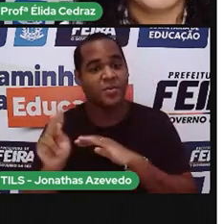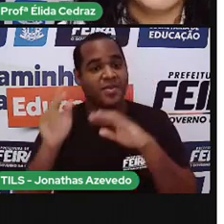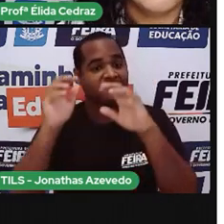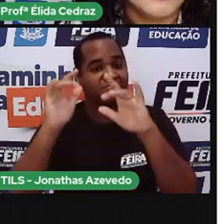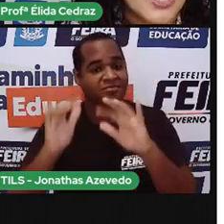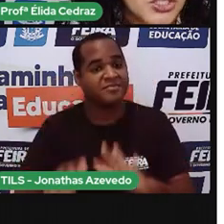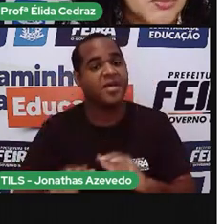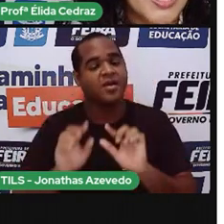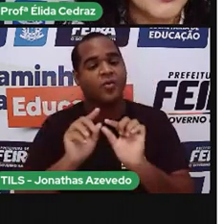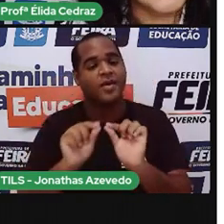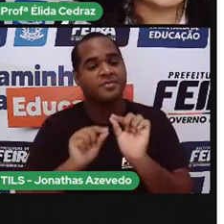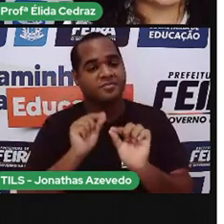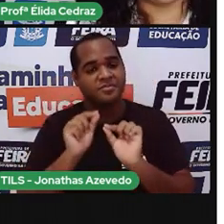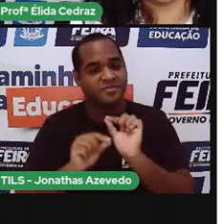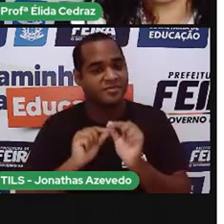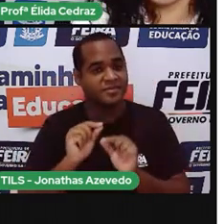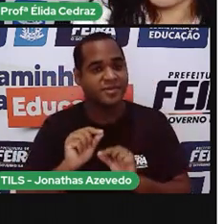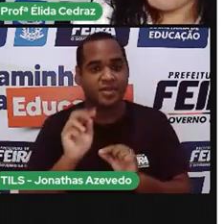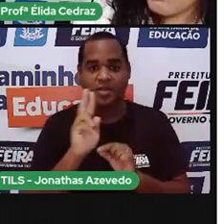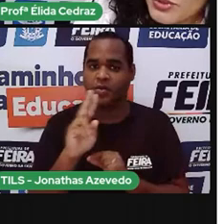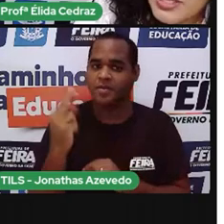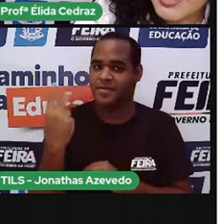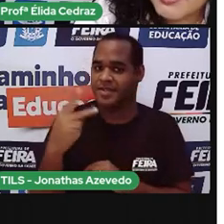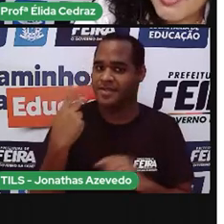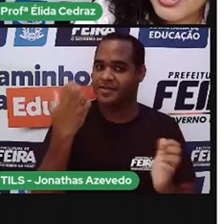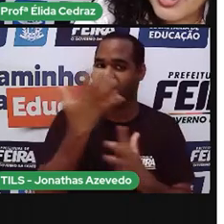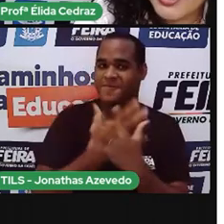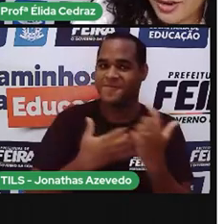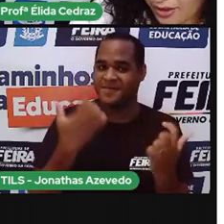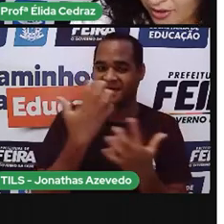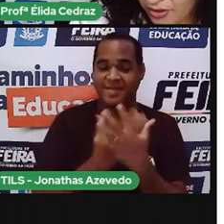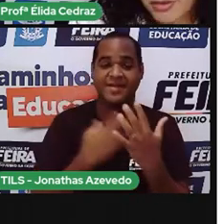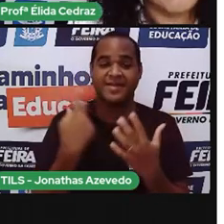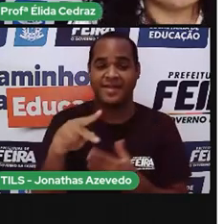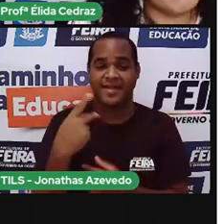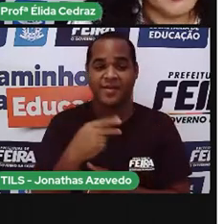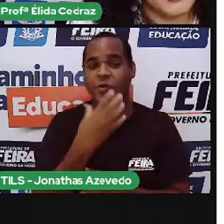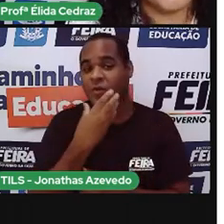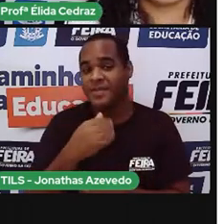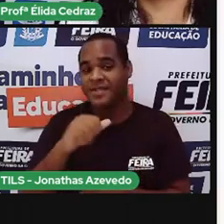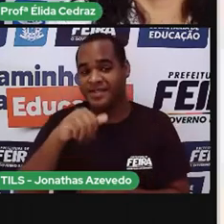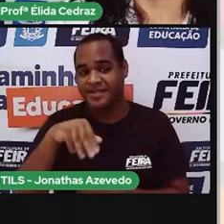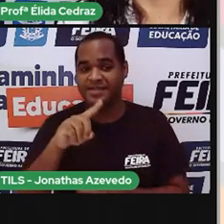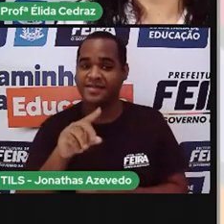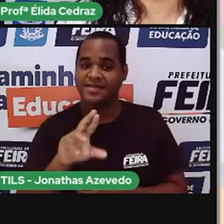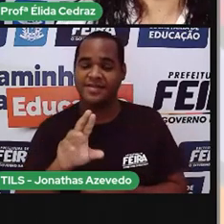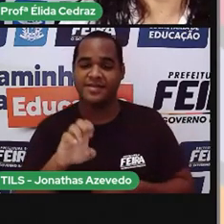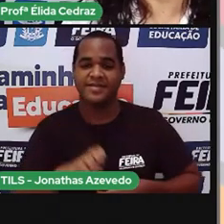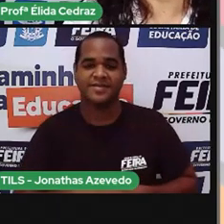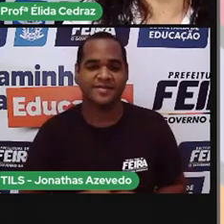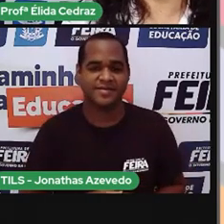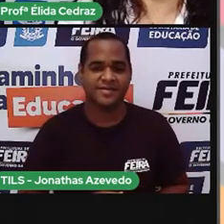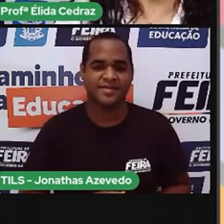instrumento. Os instrumentos estão na música do Mestre André. Vamos lá?